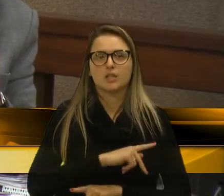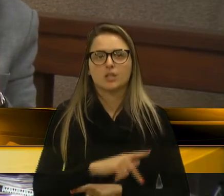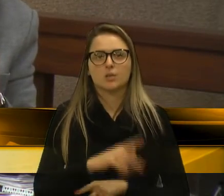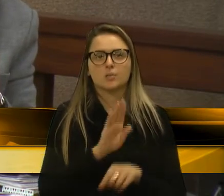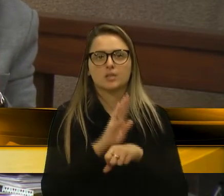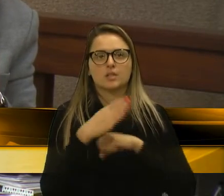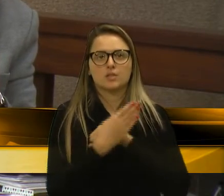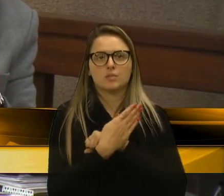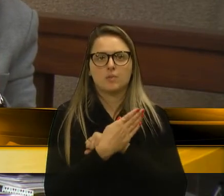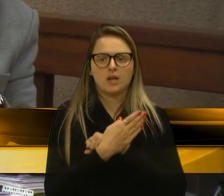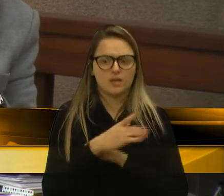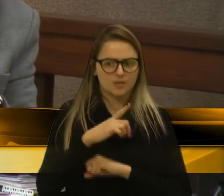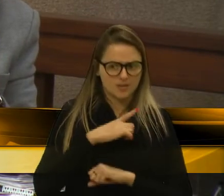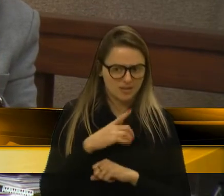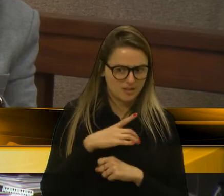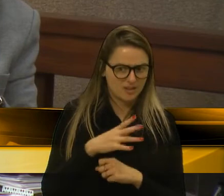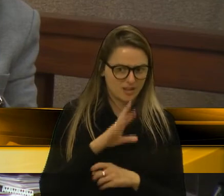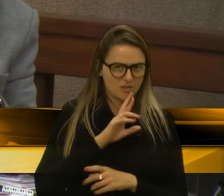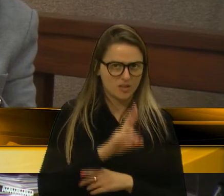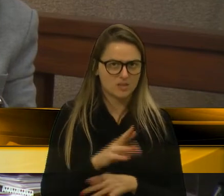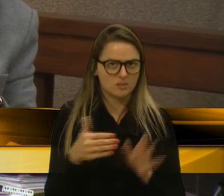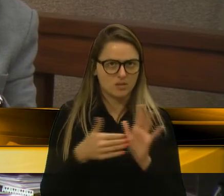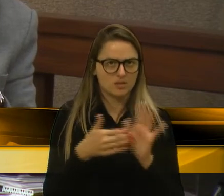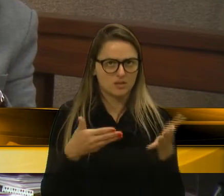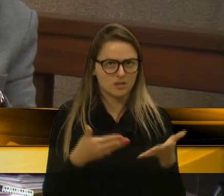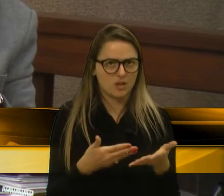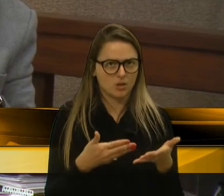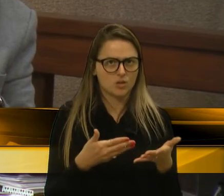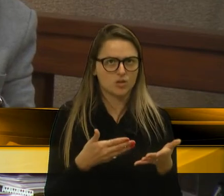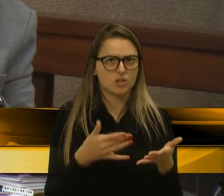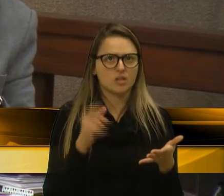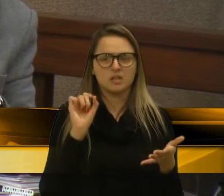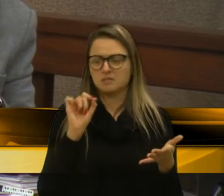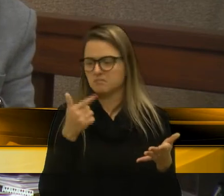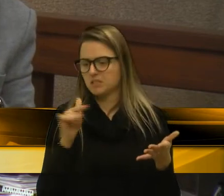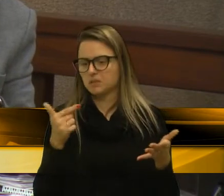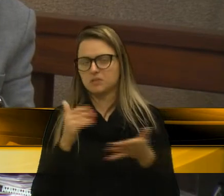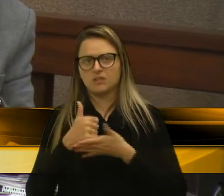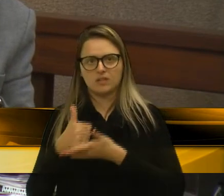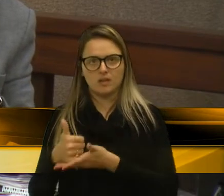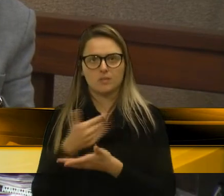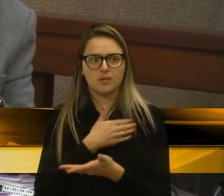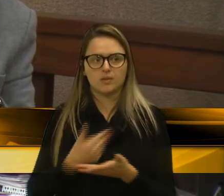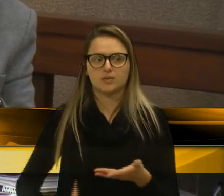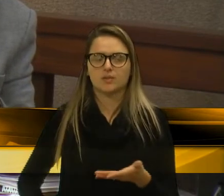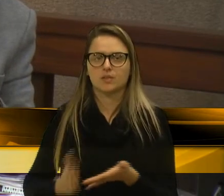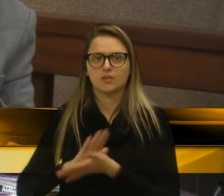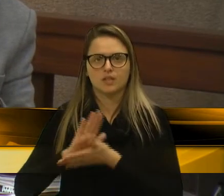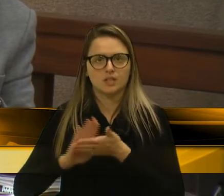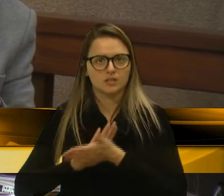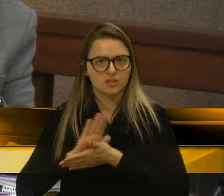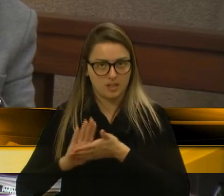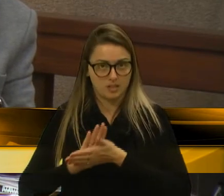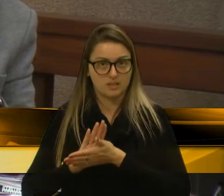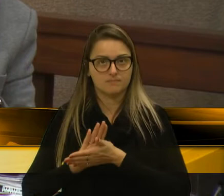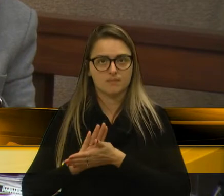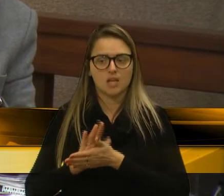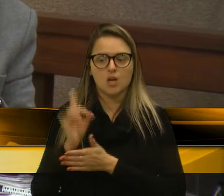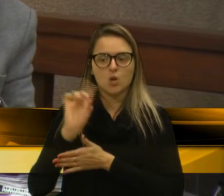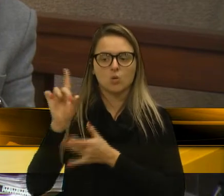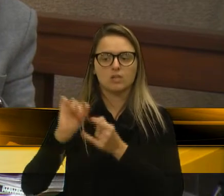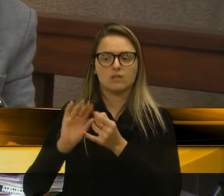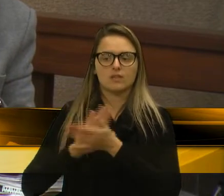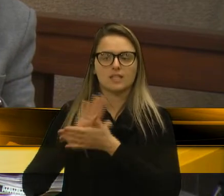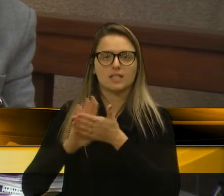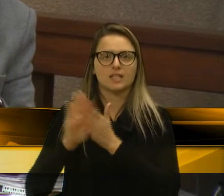bairro foram atendidas até hoje? Ao que se sabe, não. Então, o corretivo continua de pé, porque